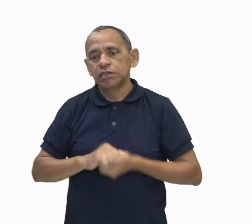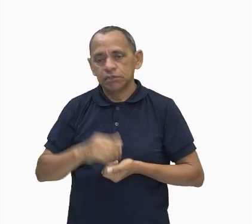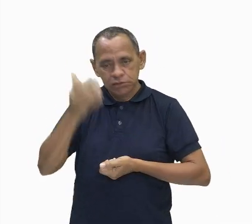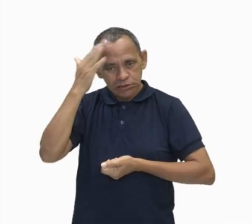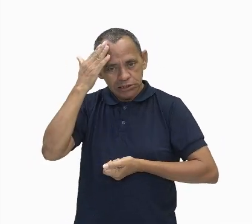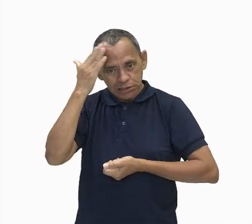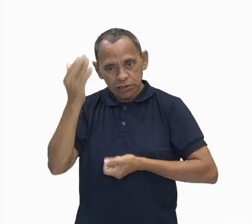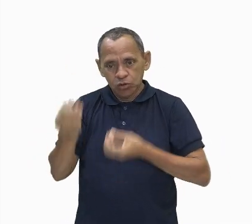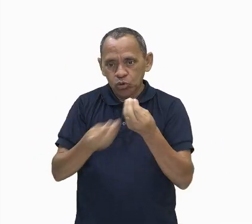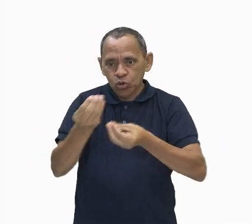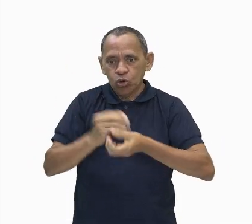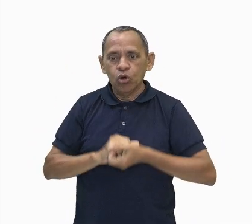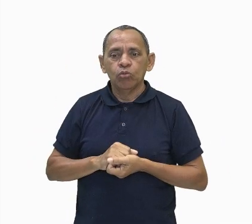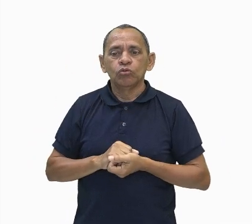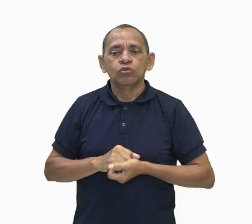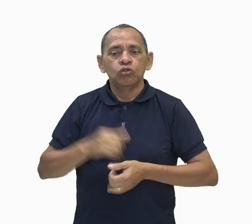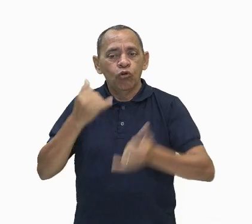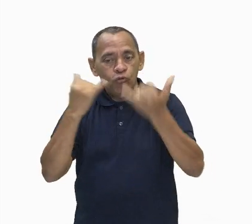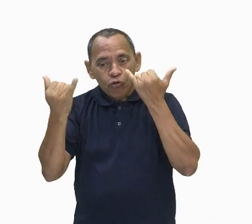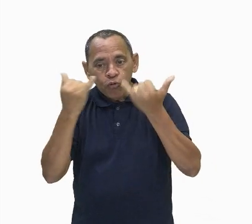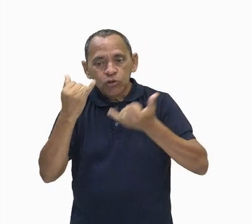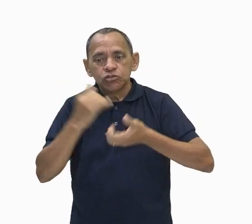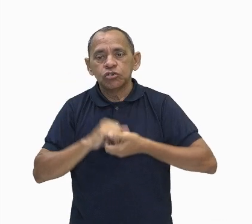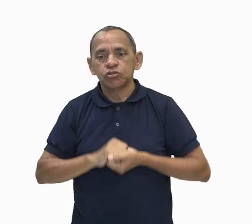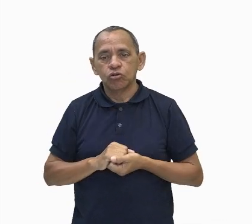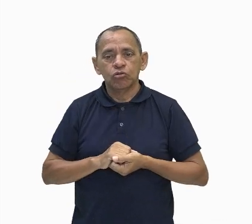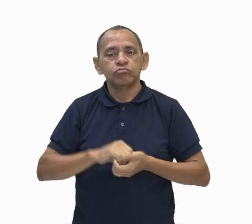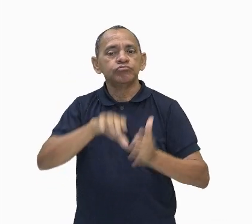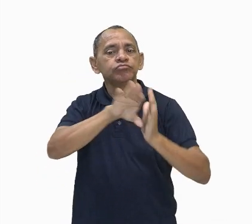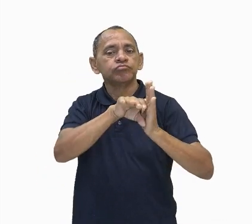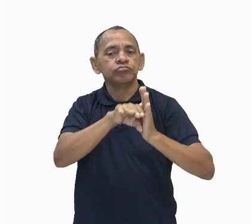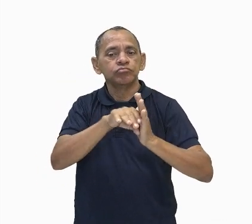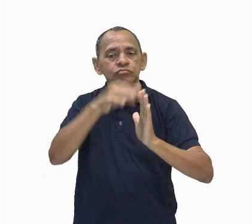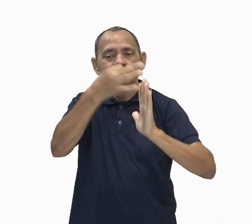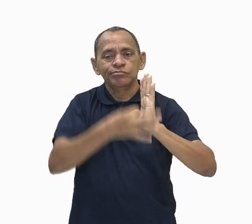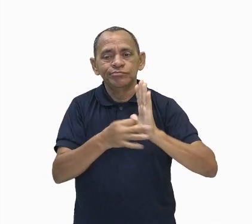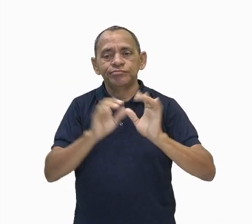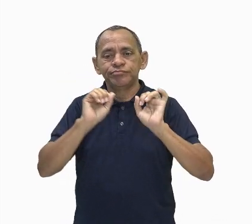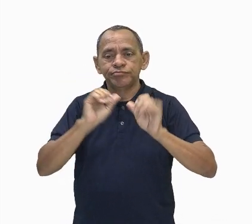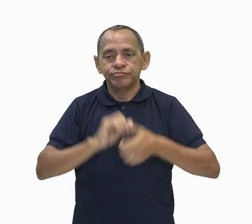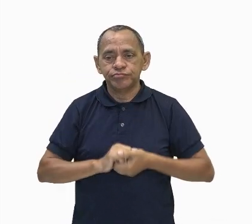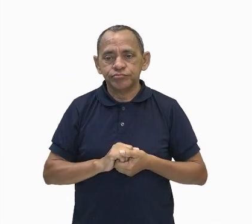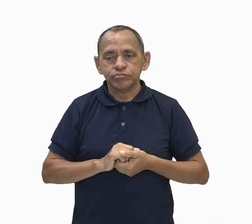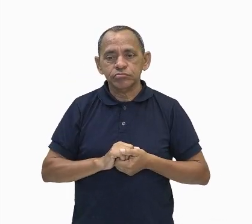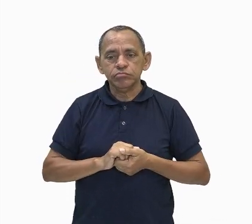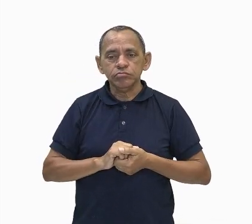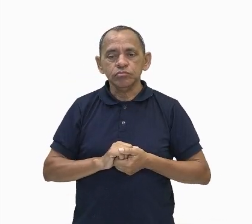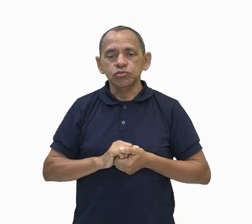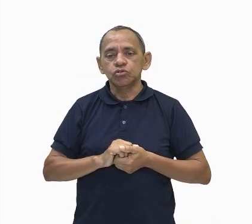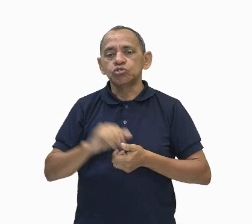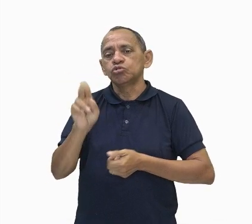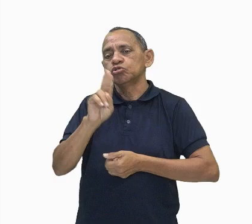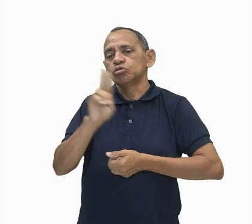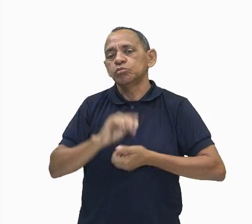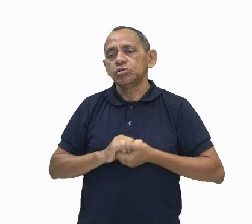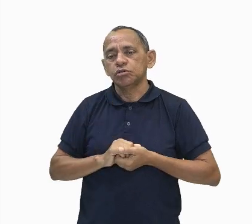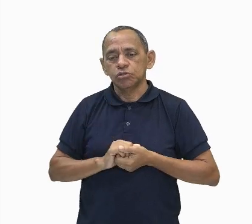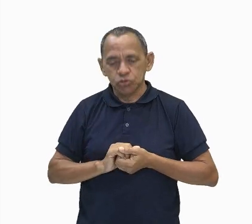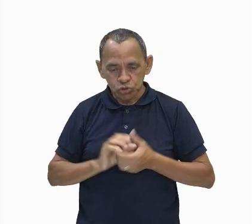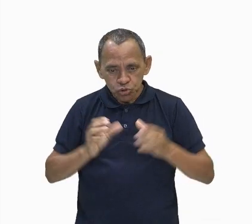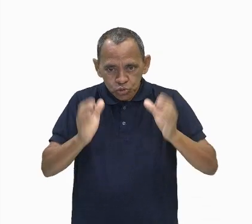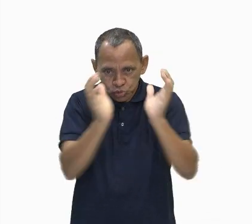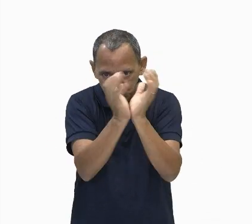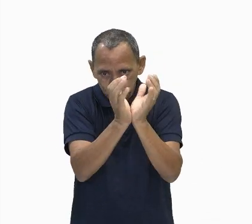e como captá-las, observem comigo a nossa definição de texto. A gente vai chamar de texto uma unidade de sentido que